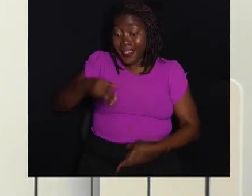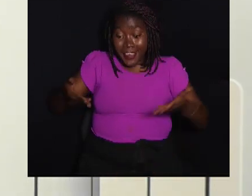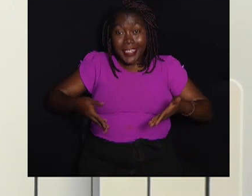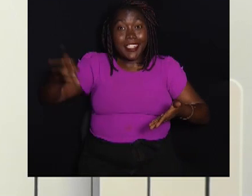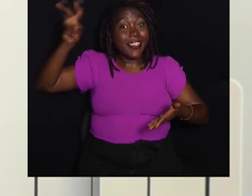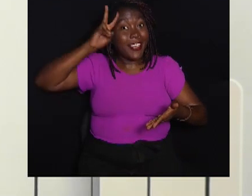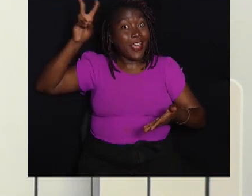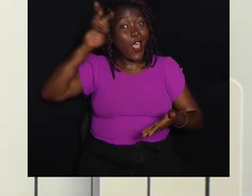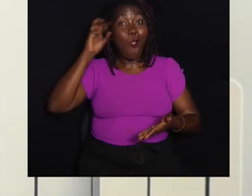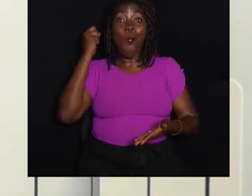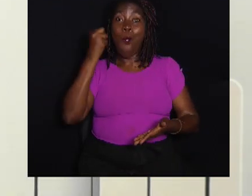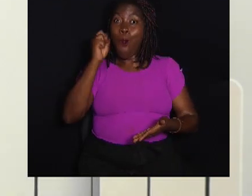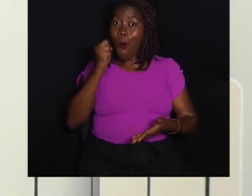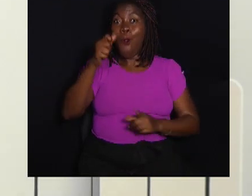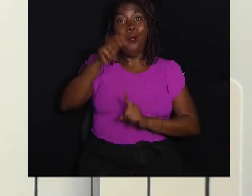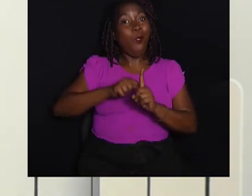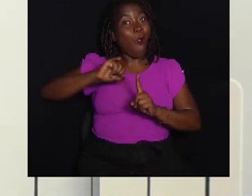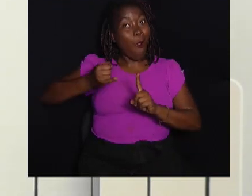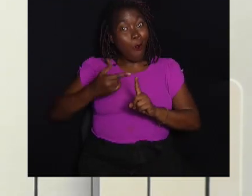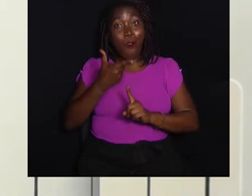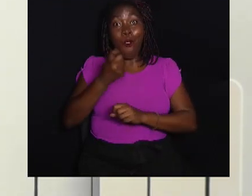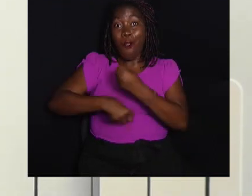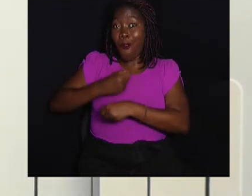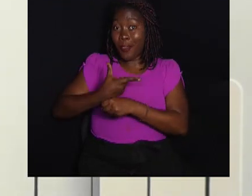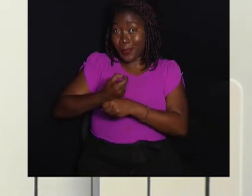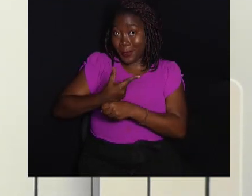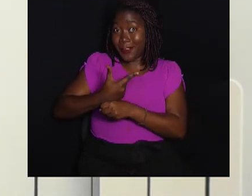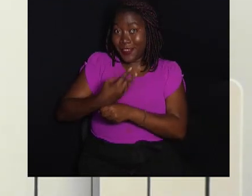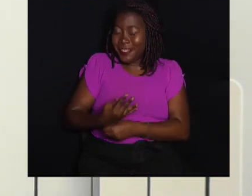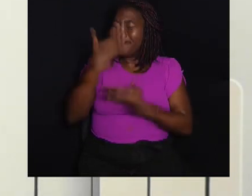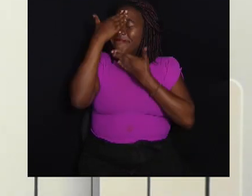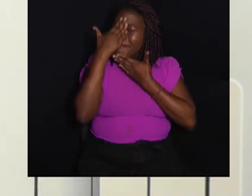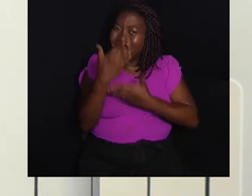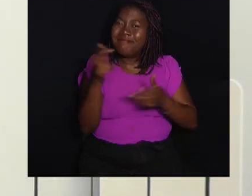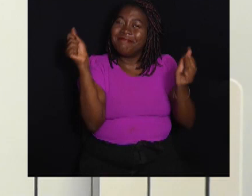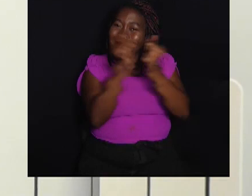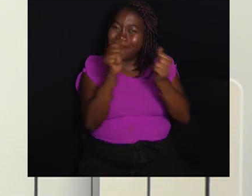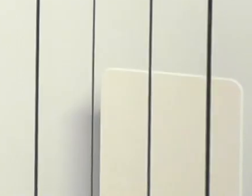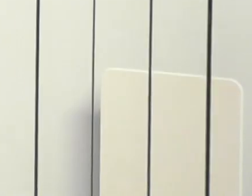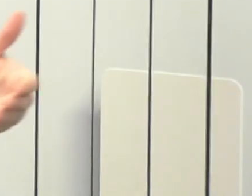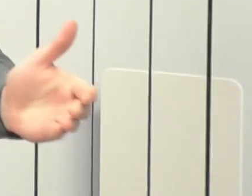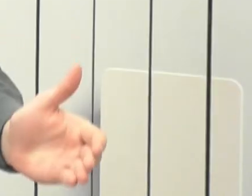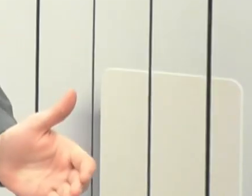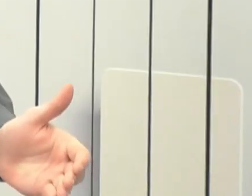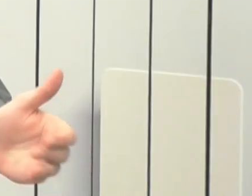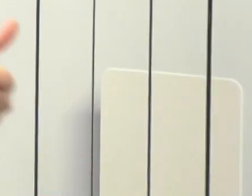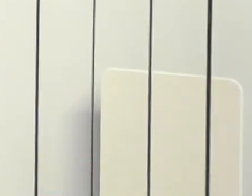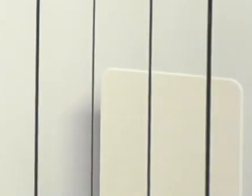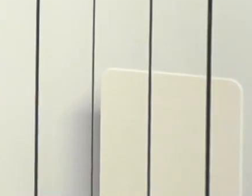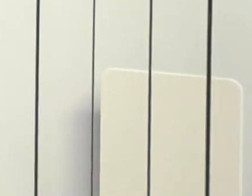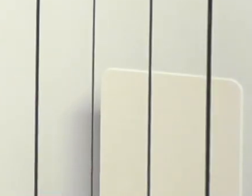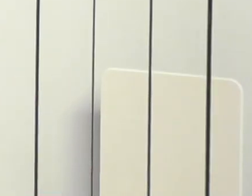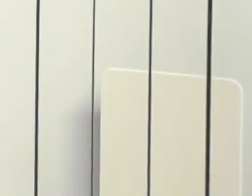segunda-feira, 8 de janeiro de 2024. Muito obrigado pela sua companhia, pela sua audiência e